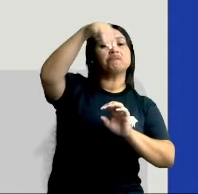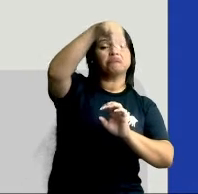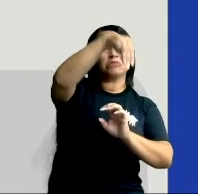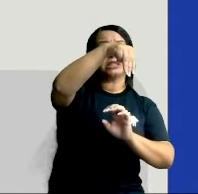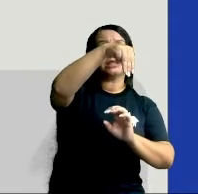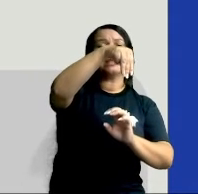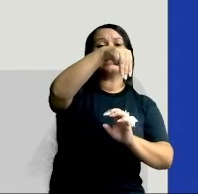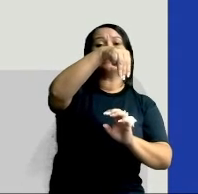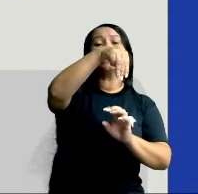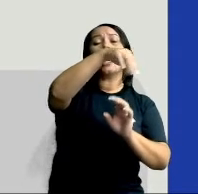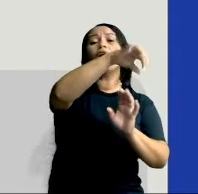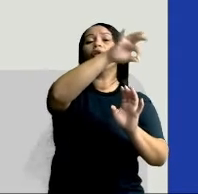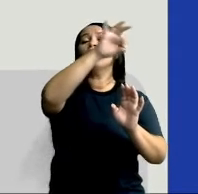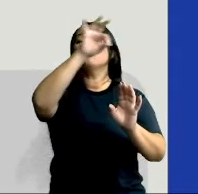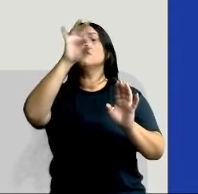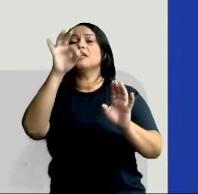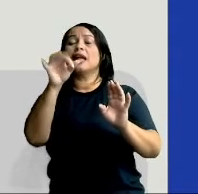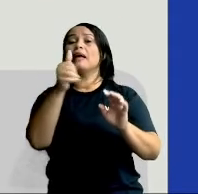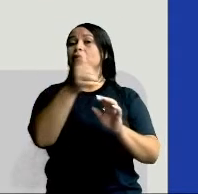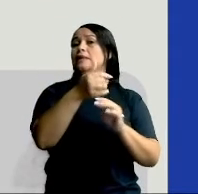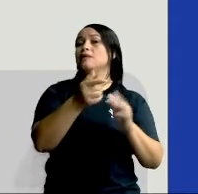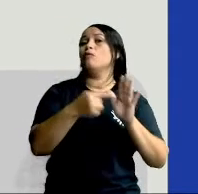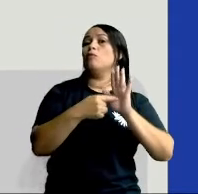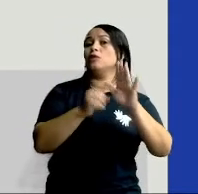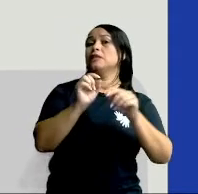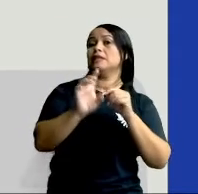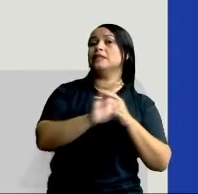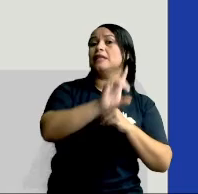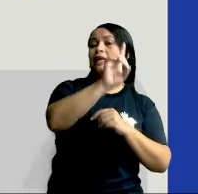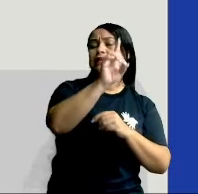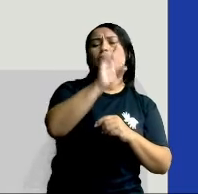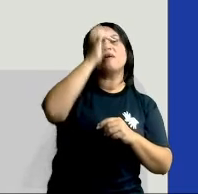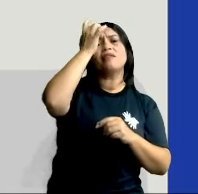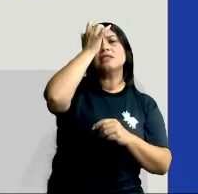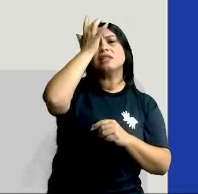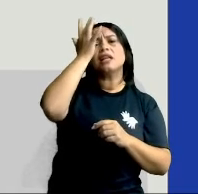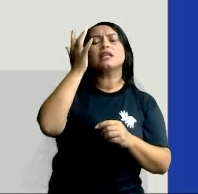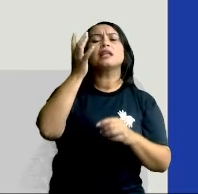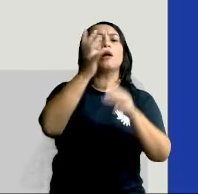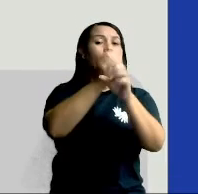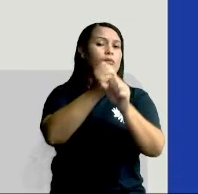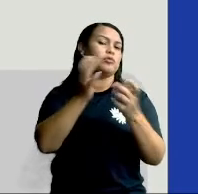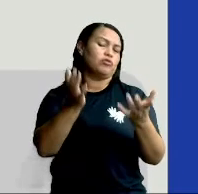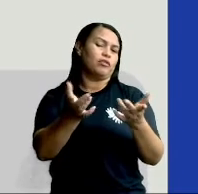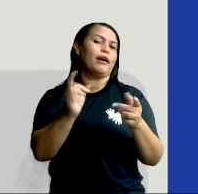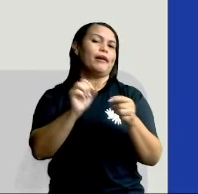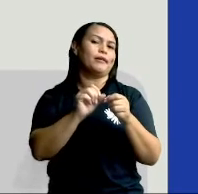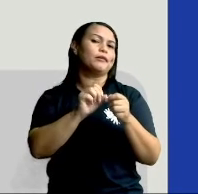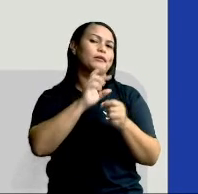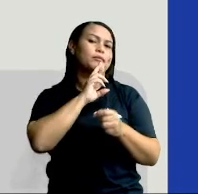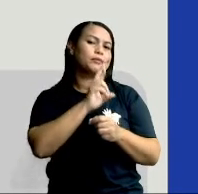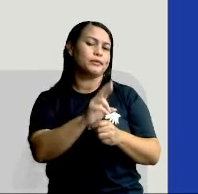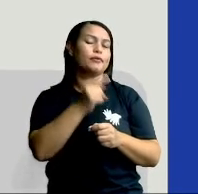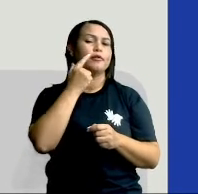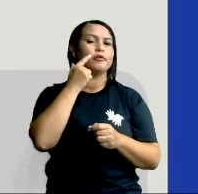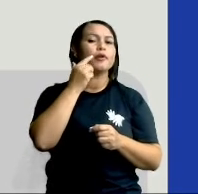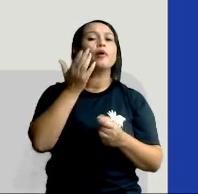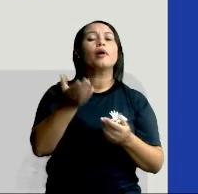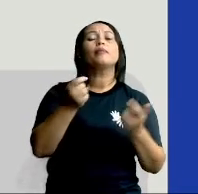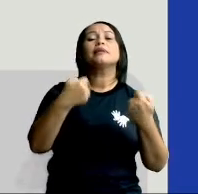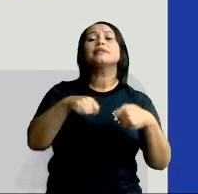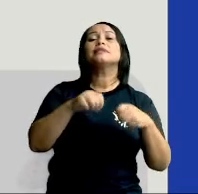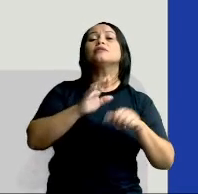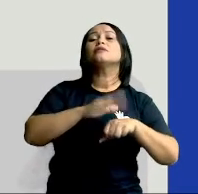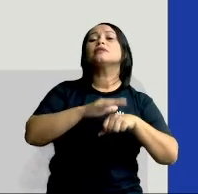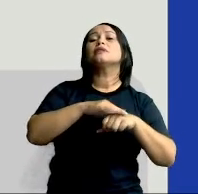certo? Mas eu vou fazer a representação de dezena, para facilitar meu cálculo, porque o restante eu já fiz, da unidade, da dezena, e agora eu preciso